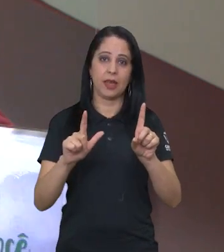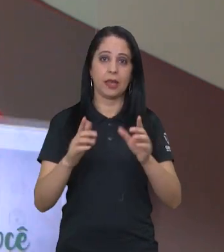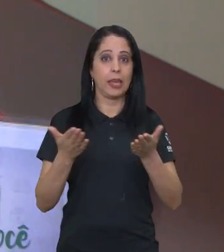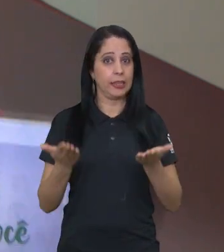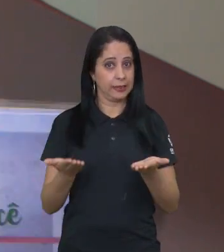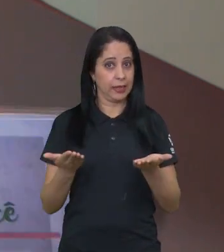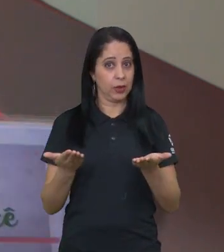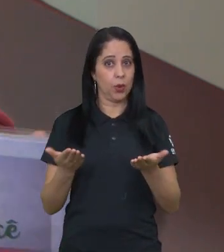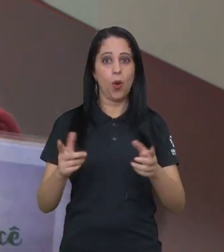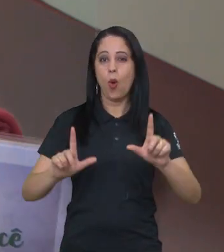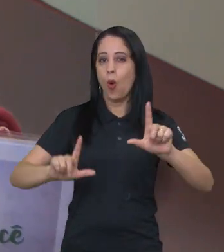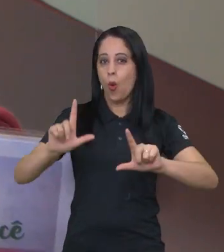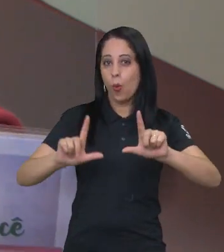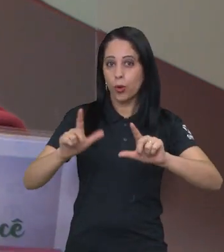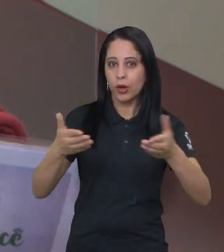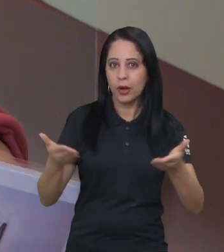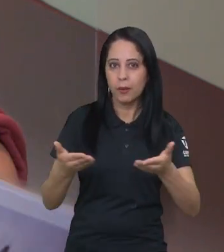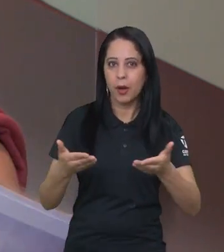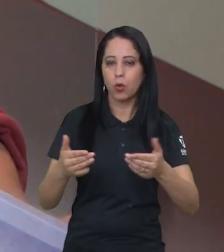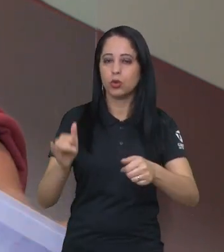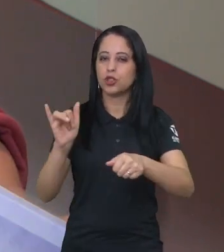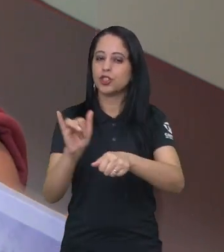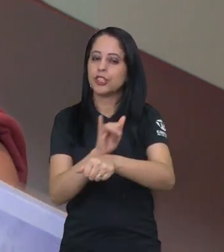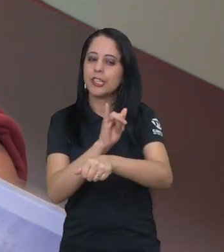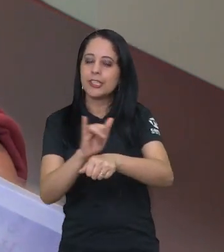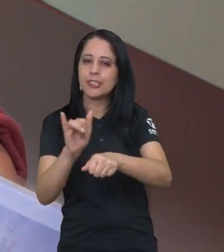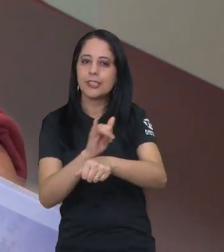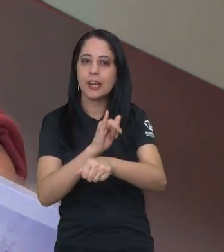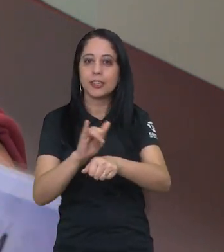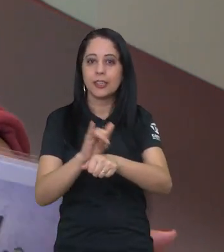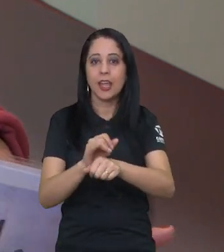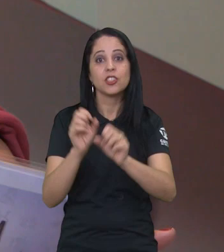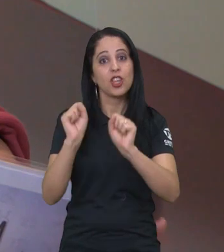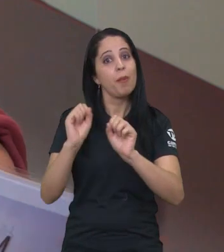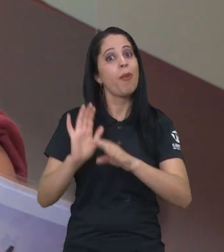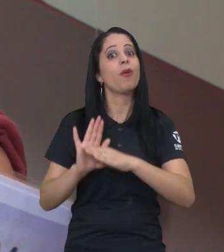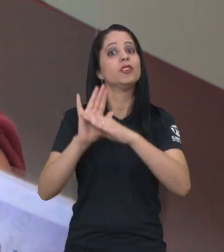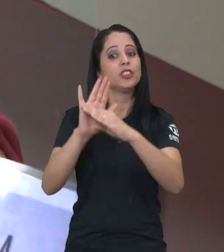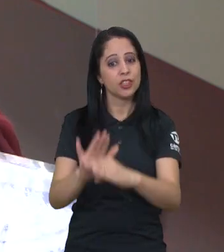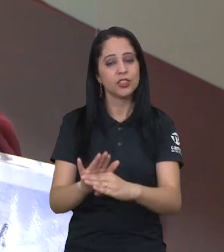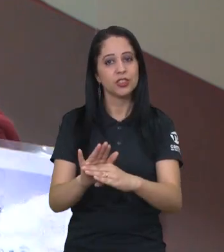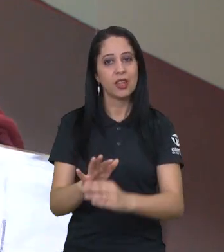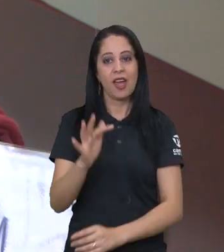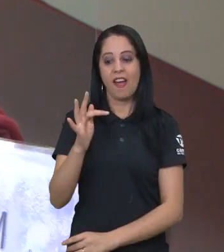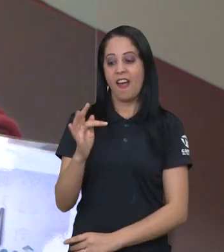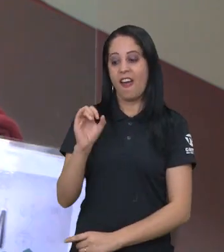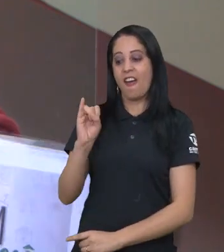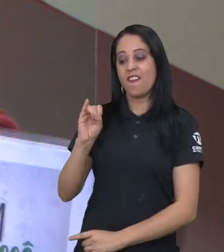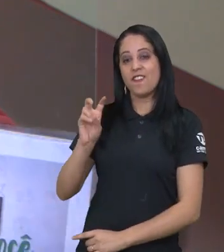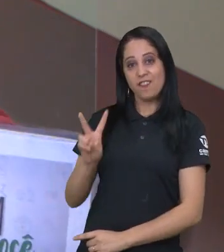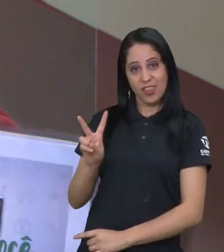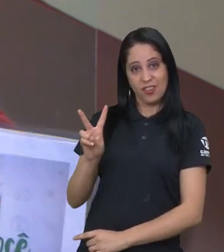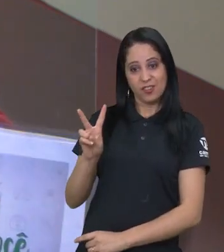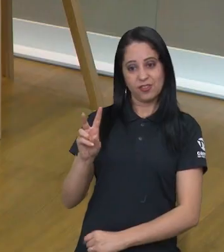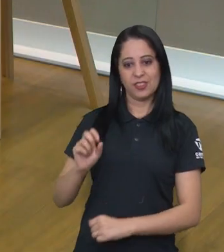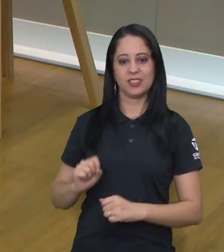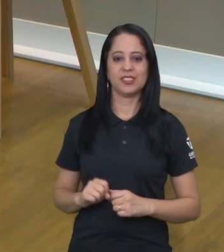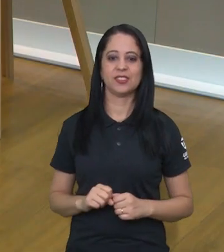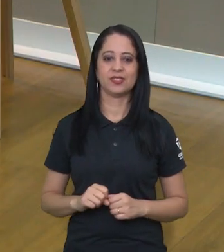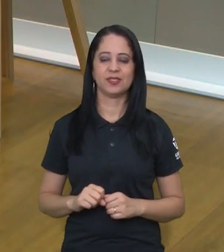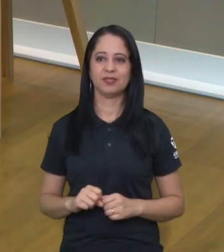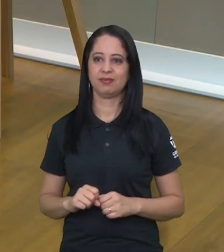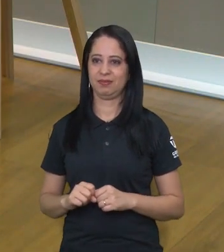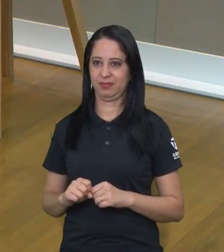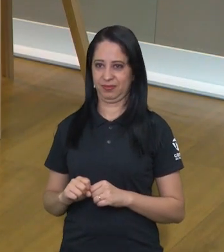sobre métodos que podem ajudar na realização desse sonho. Entre eles, a fertilização in vitro.